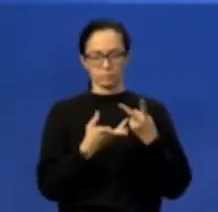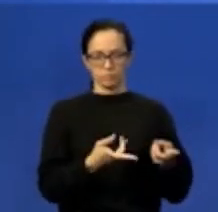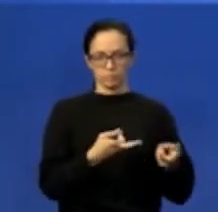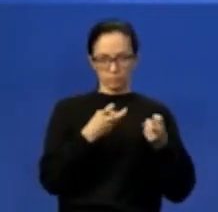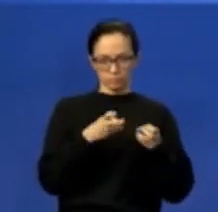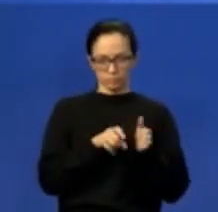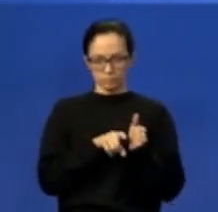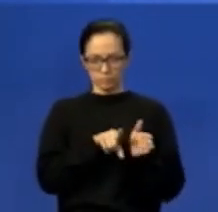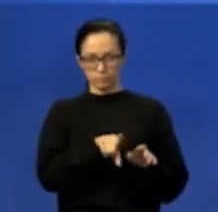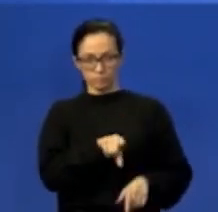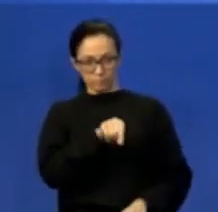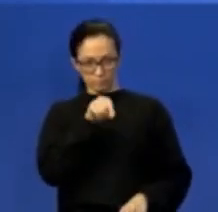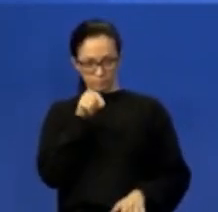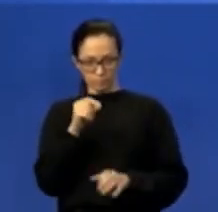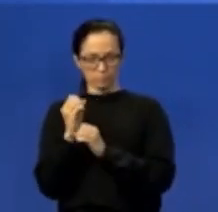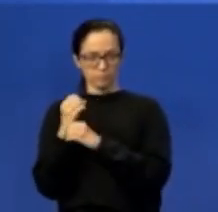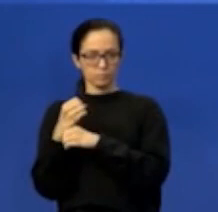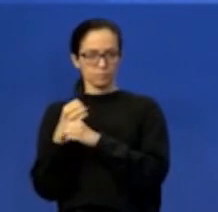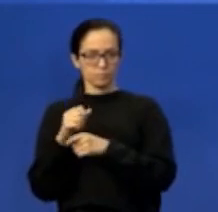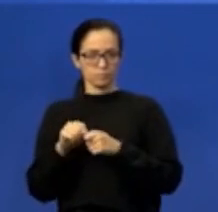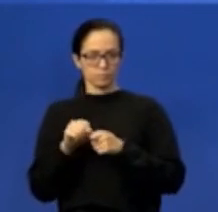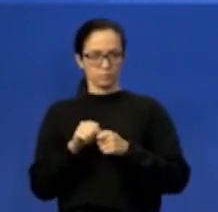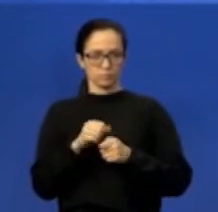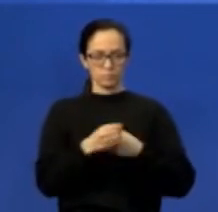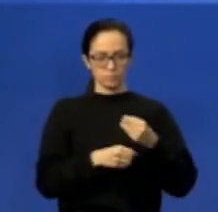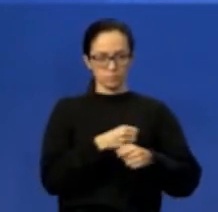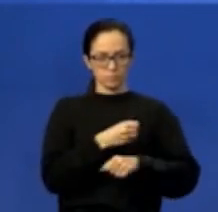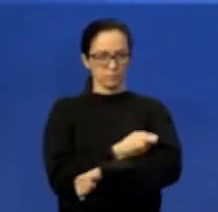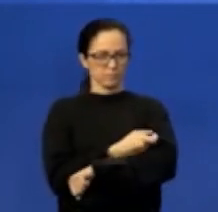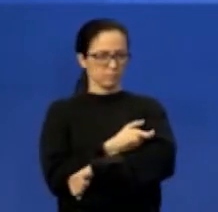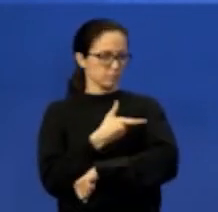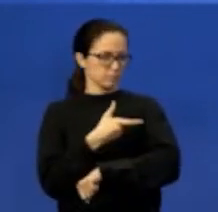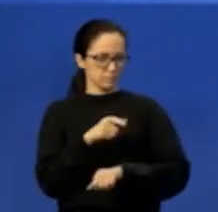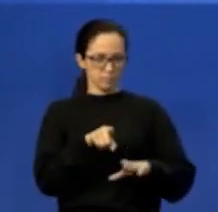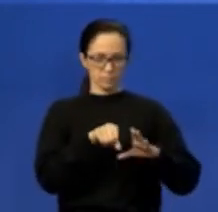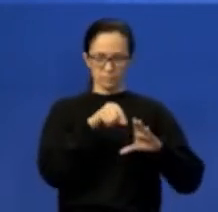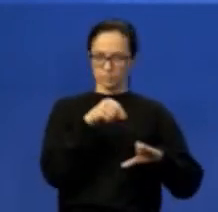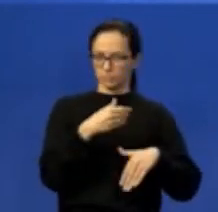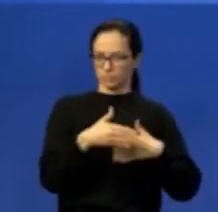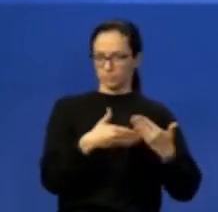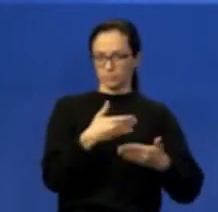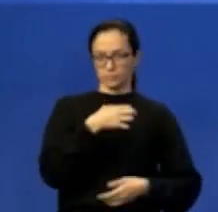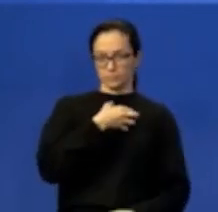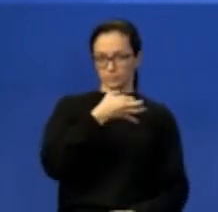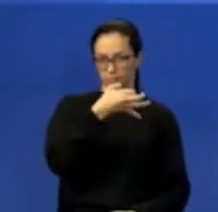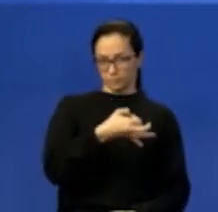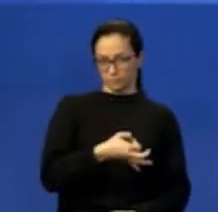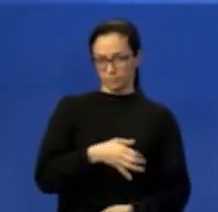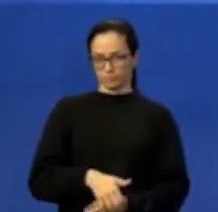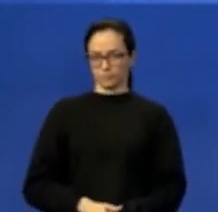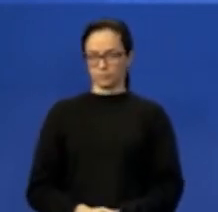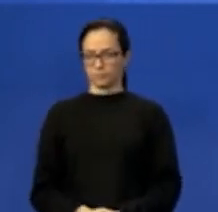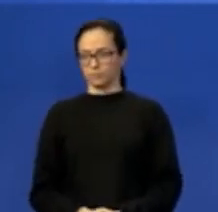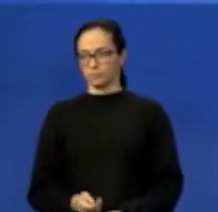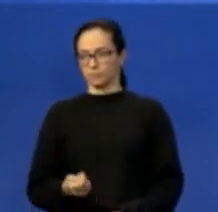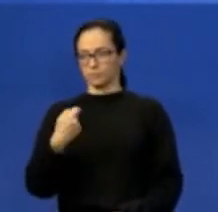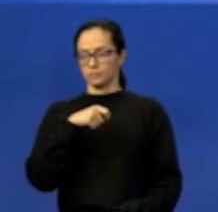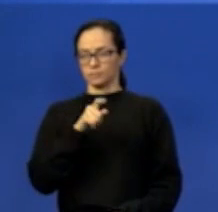desse exame, ou seja, ao procedimento em que é realizado durante essa coleta. Isso vale lembrar também que a